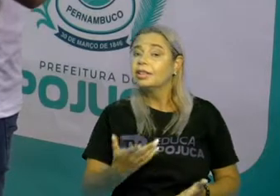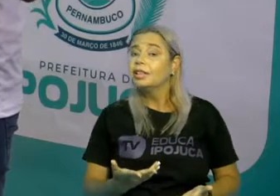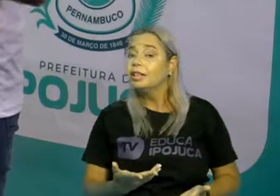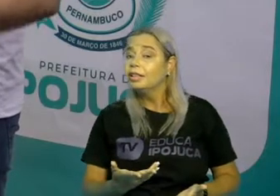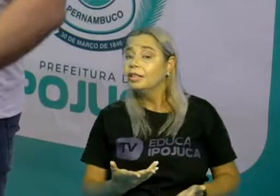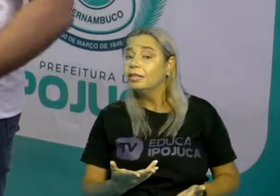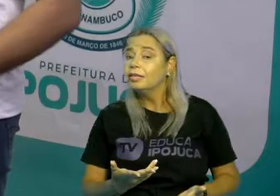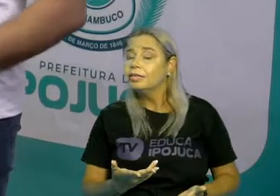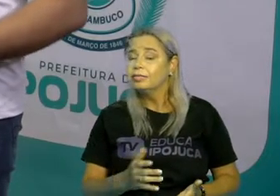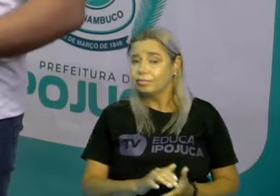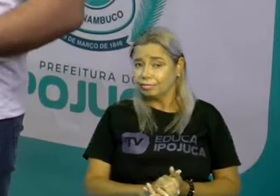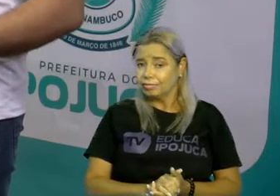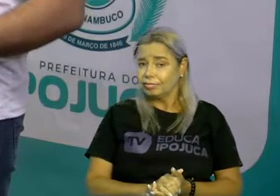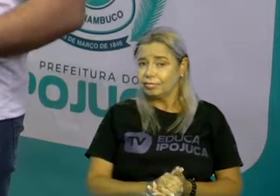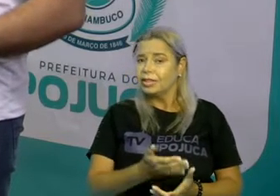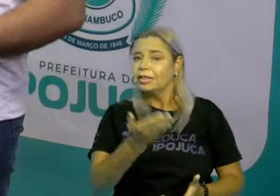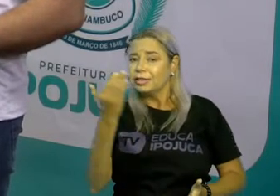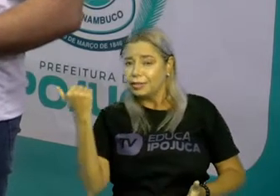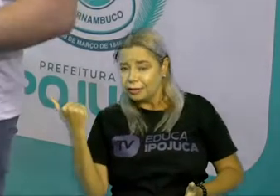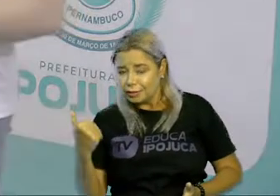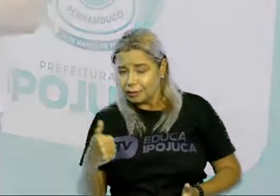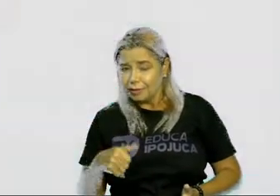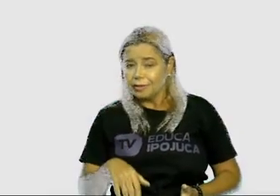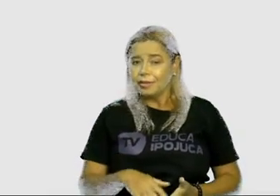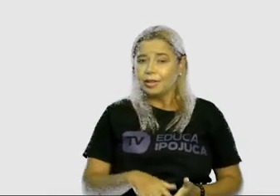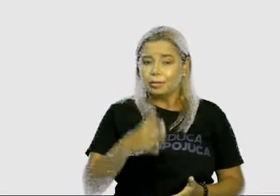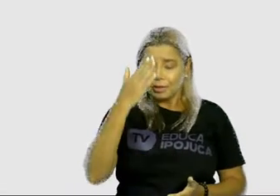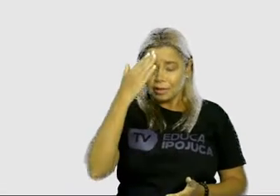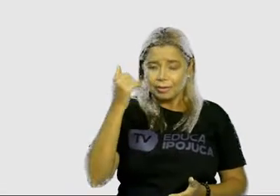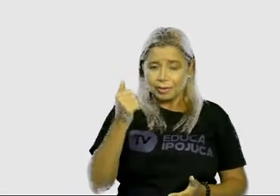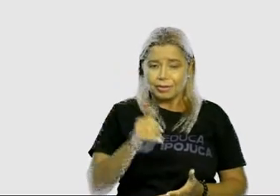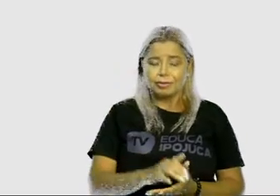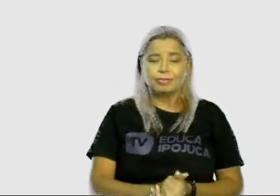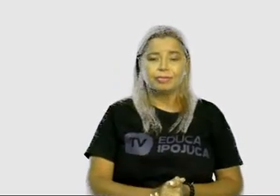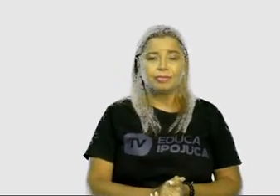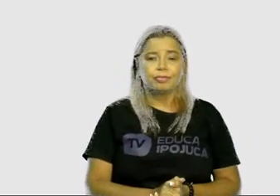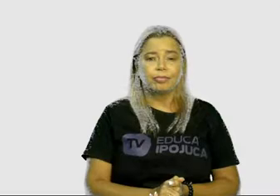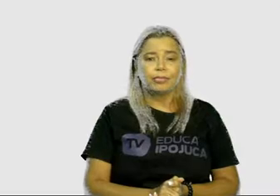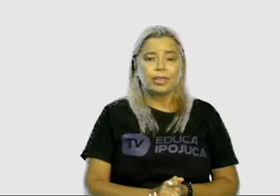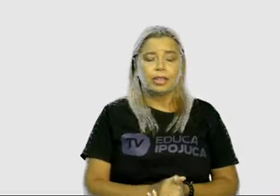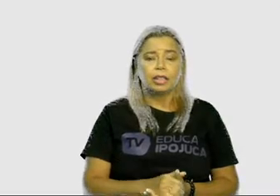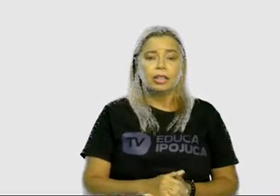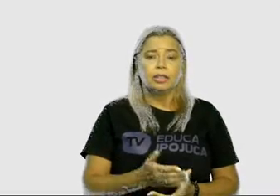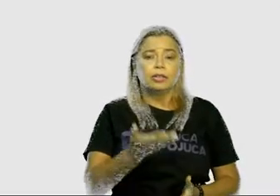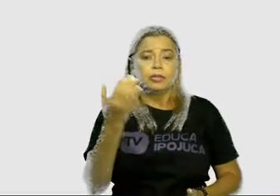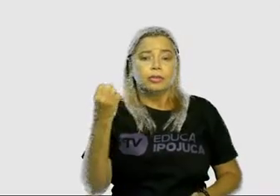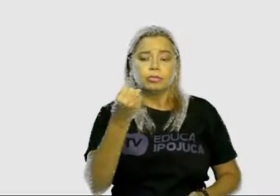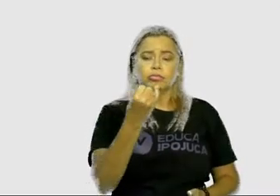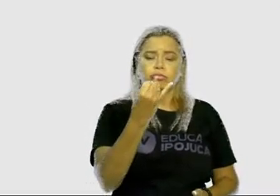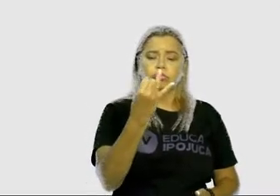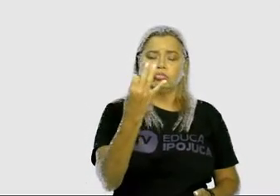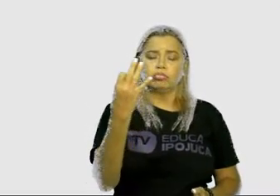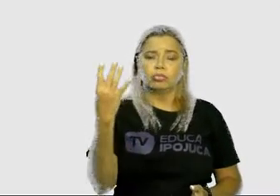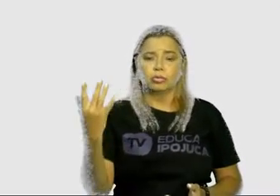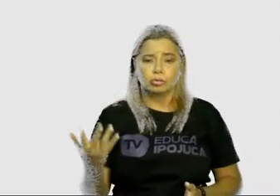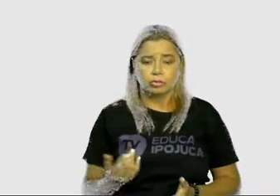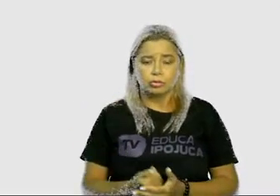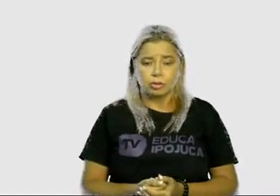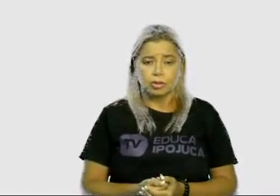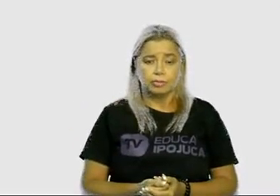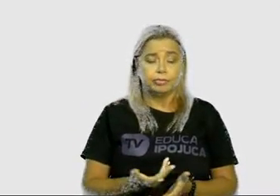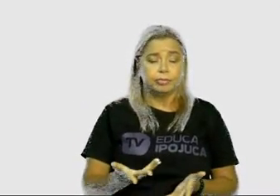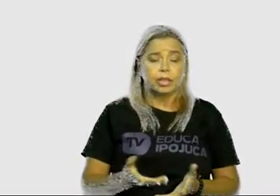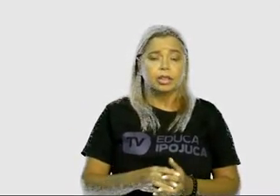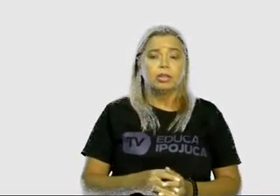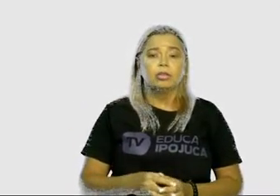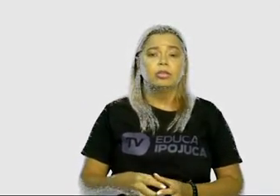posso dizer vamos conferir é bem vamos contar e conferir dentro daqueles